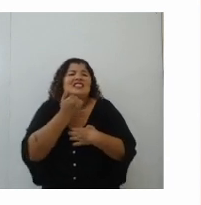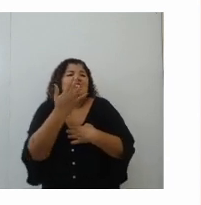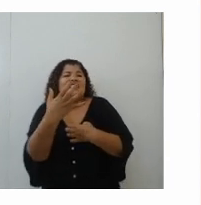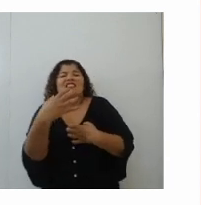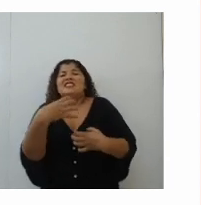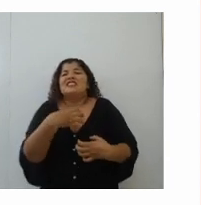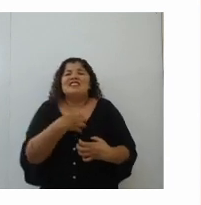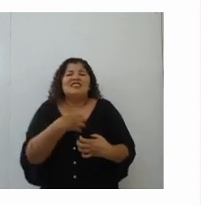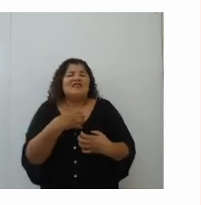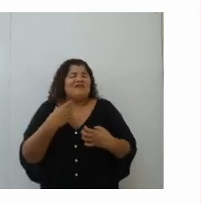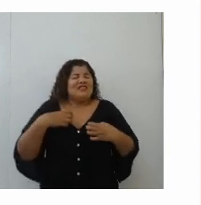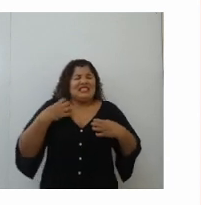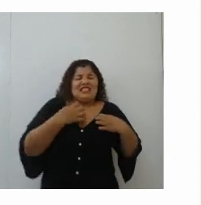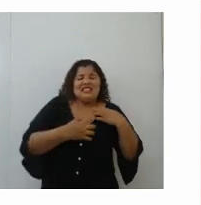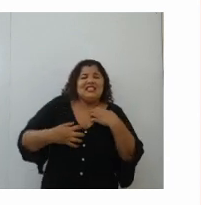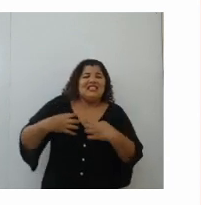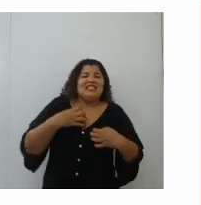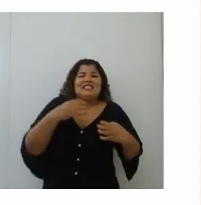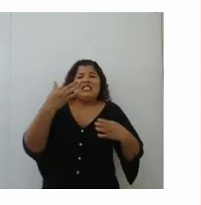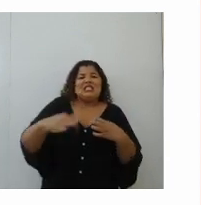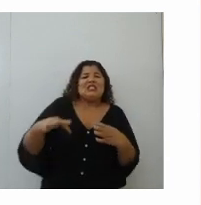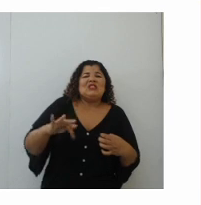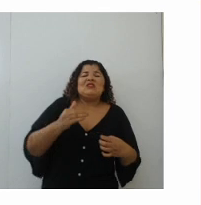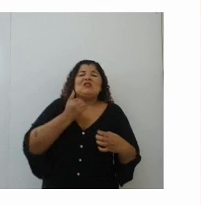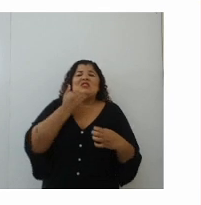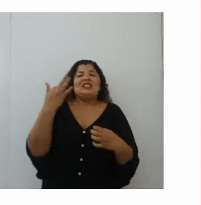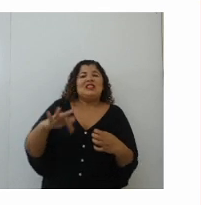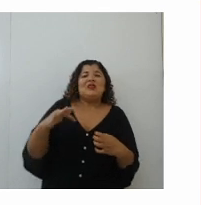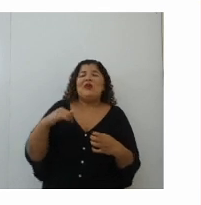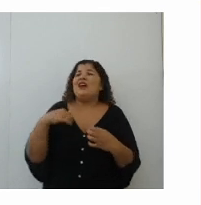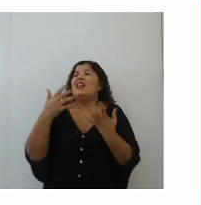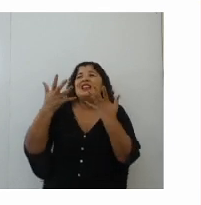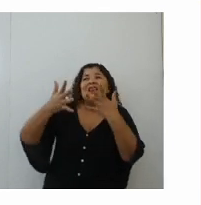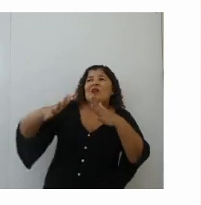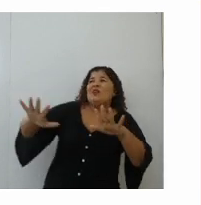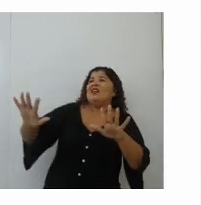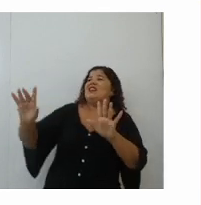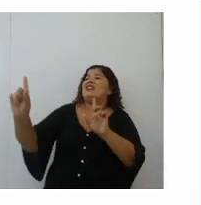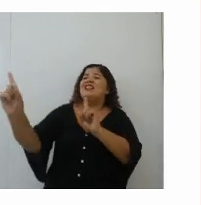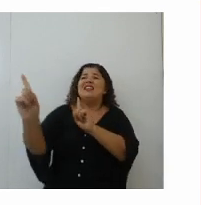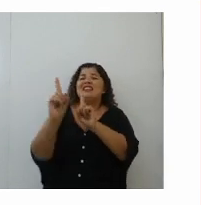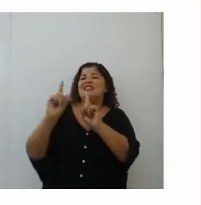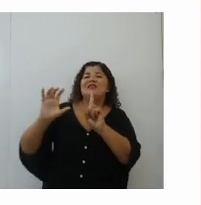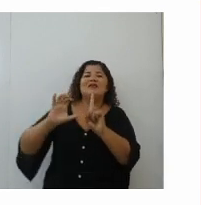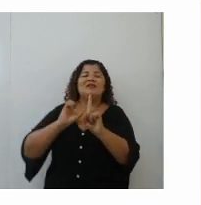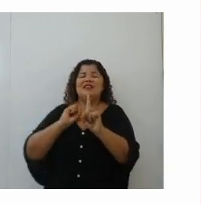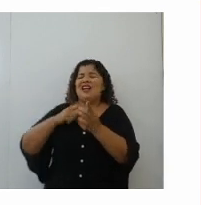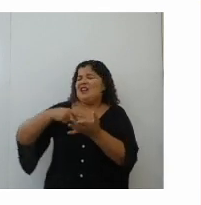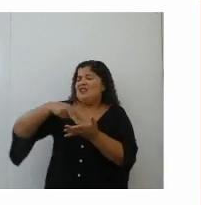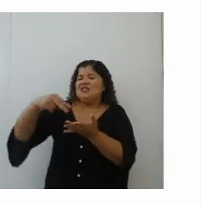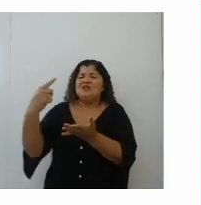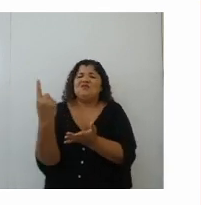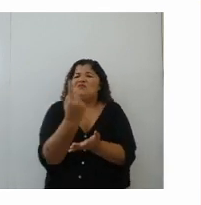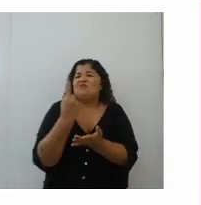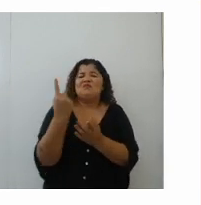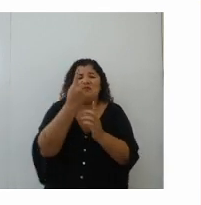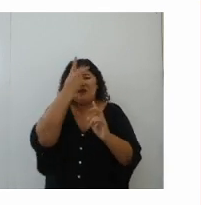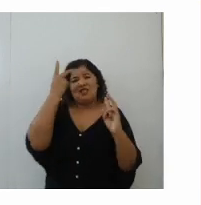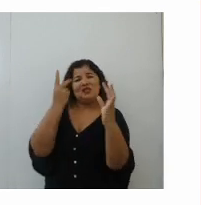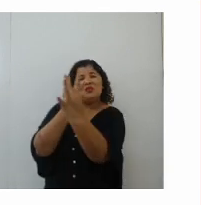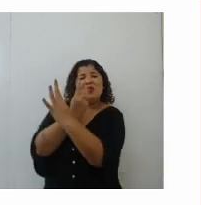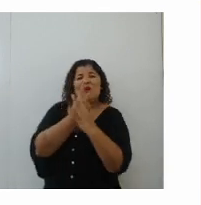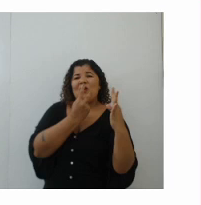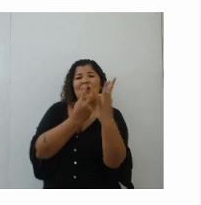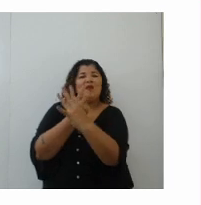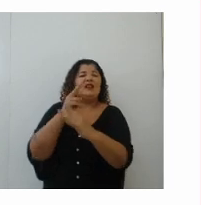descontente, é dor que desatina sem doer, é um não querer mais que bem querer, é um andar solitário por entre as gentes, é